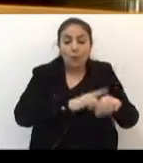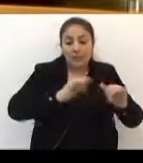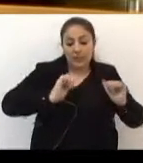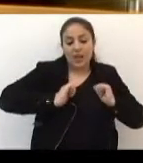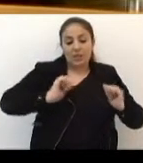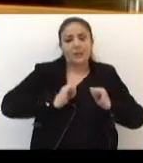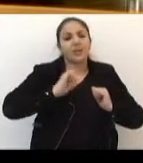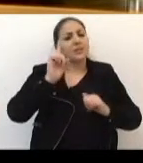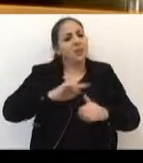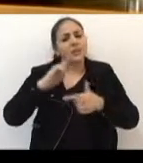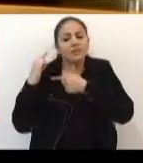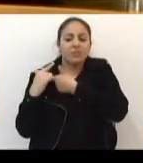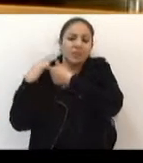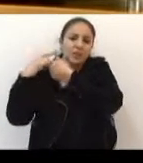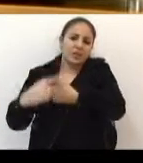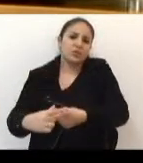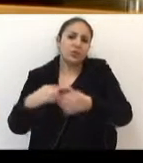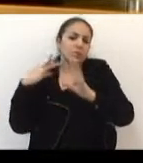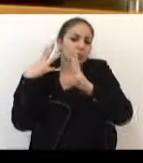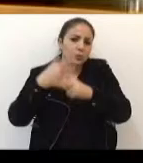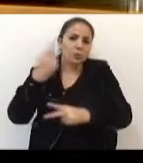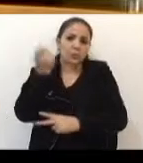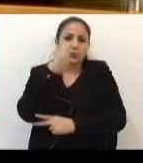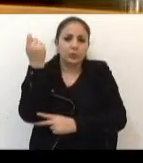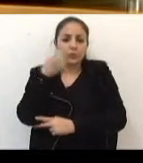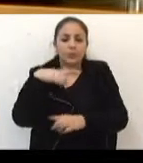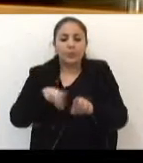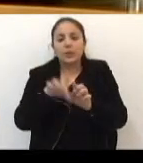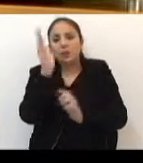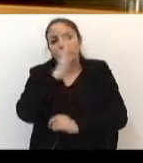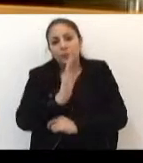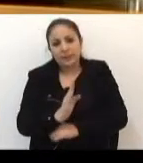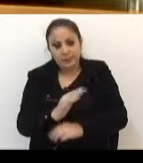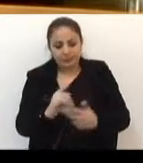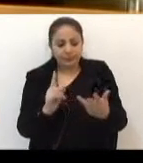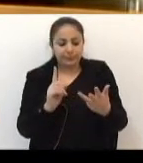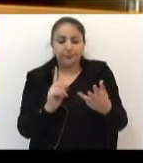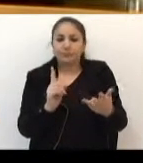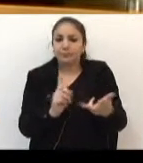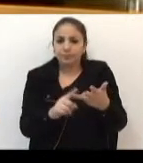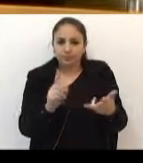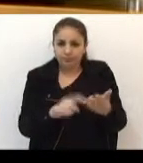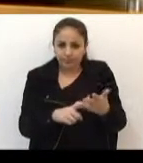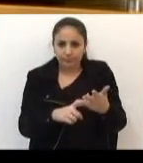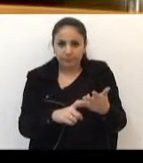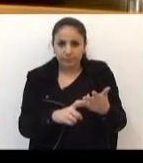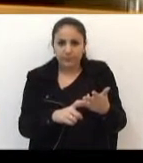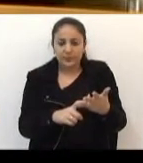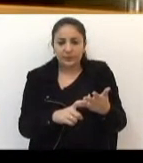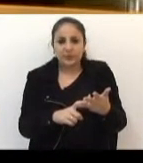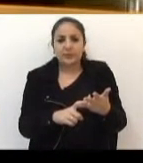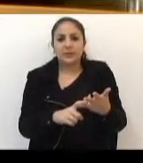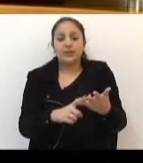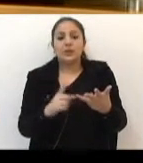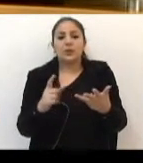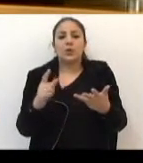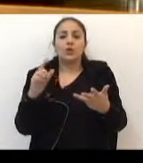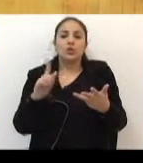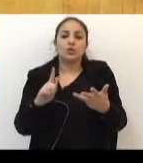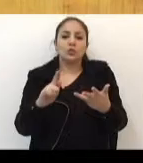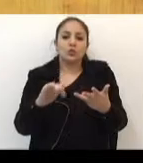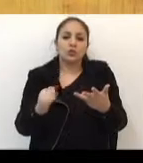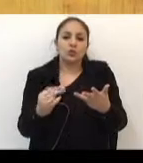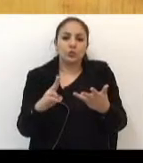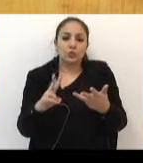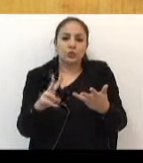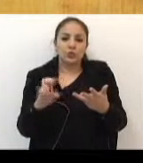de laços tradicionais em todo o Rio Grande do Sul, no Brasil e fora do Brasil. O Departamento Tradicionalista do Juvenil também